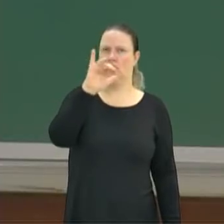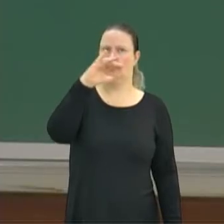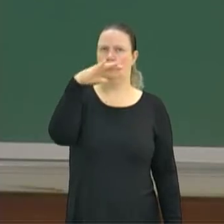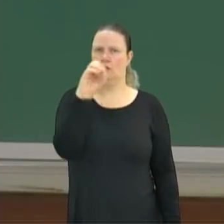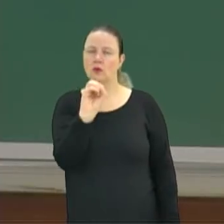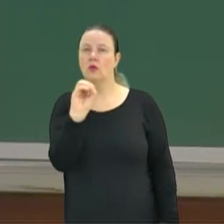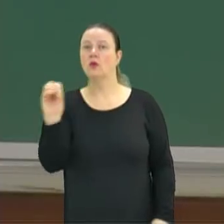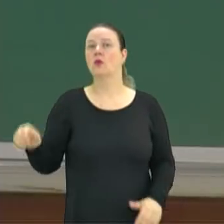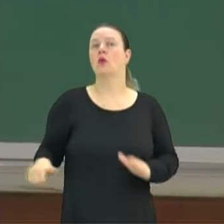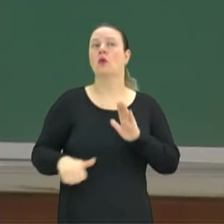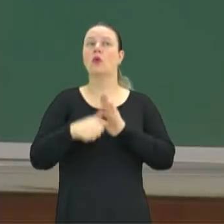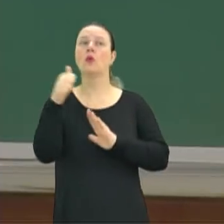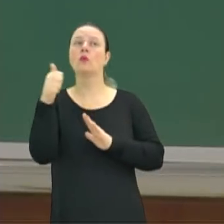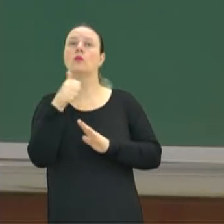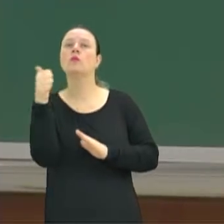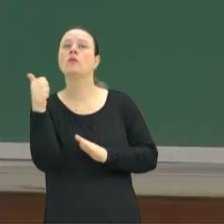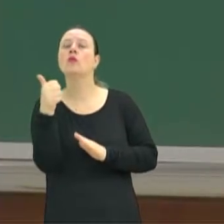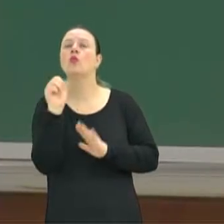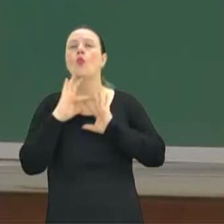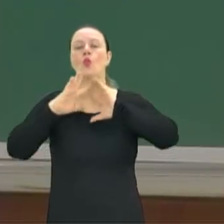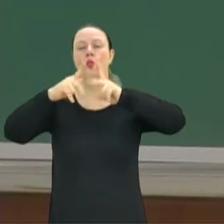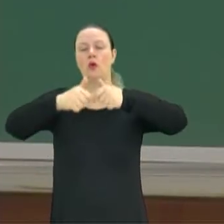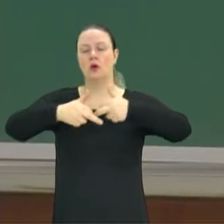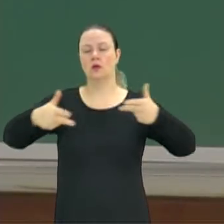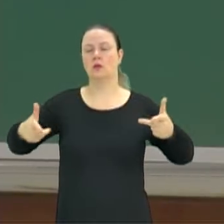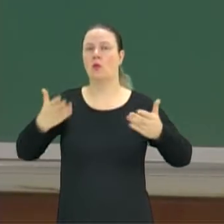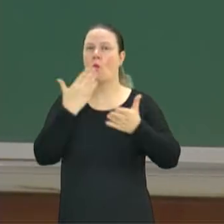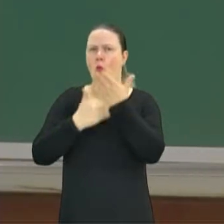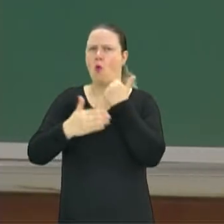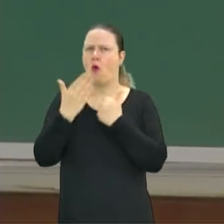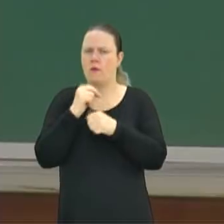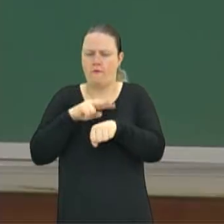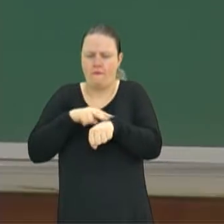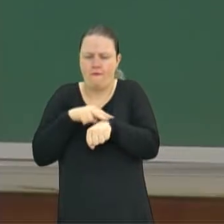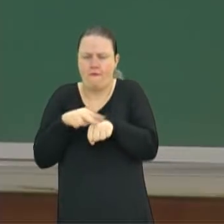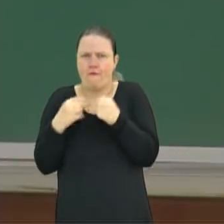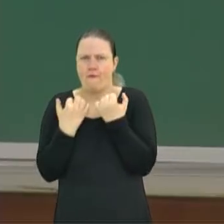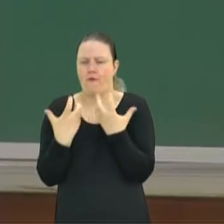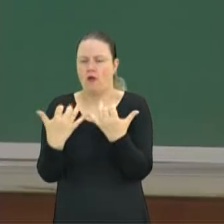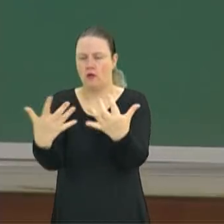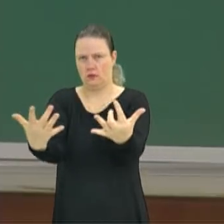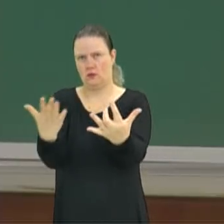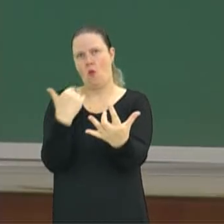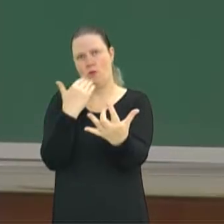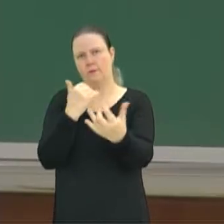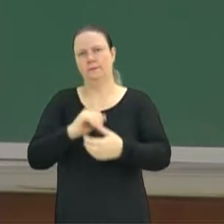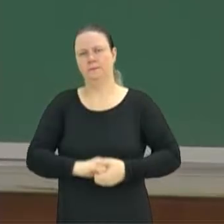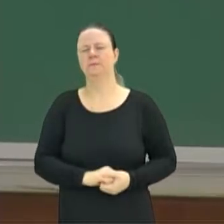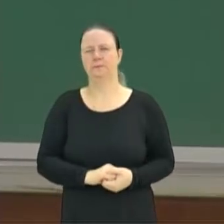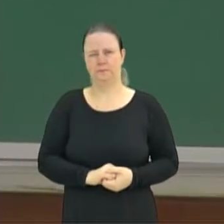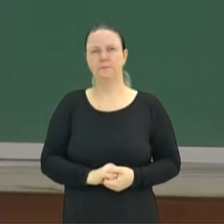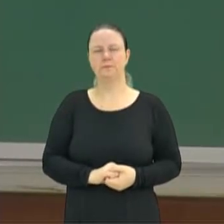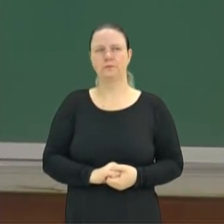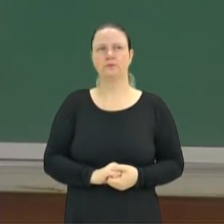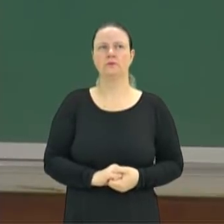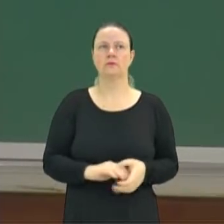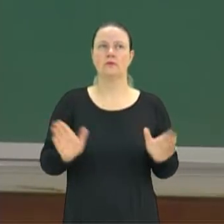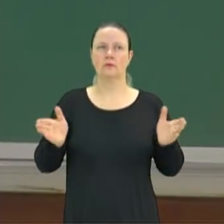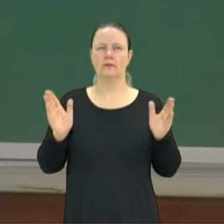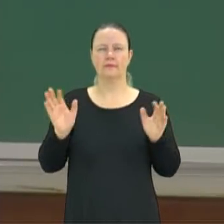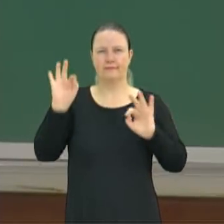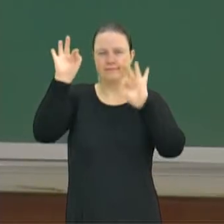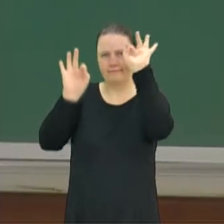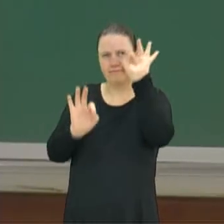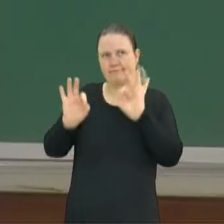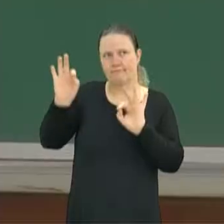consumidor primário, que é o animal herbívoro, vai ser o nível trófico 2. Tá? Então não pode confundir as duas coisas também. Então tá aqui bem bonitinho.